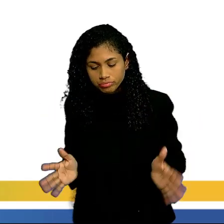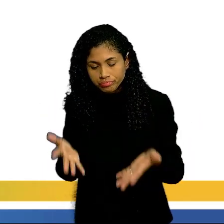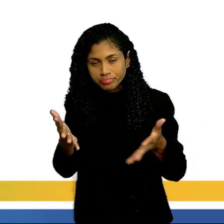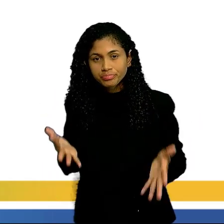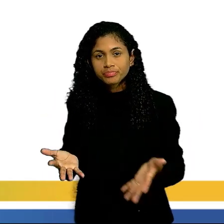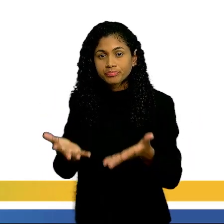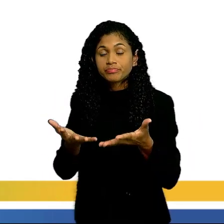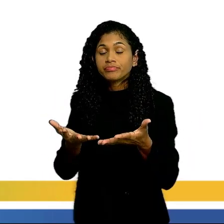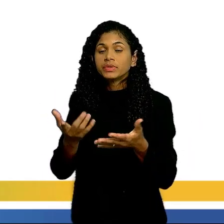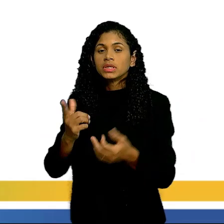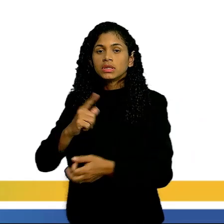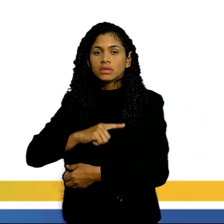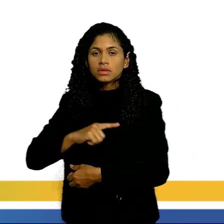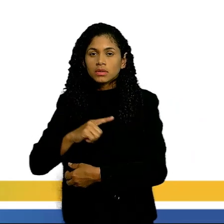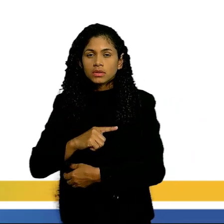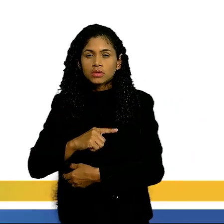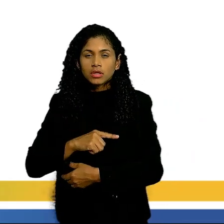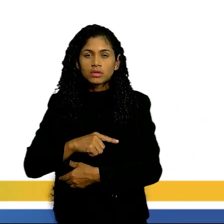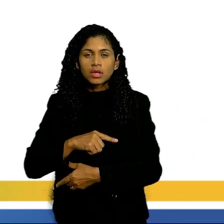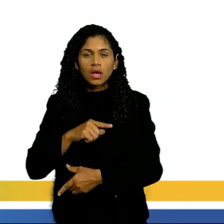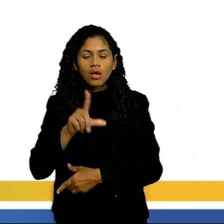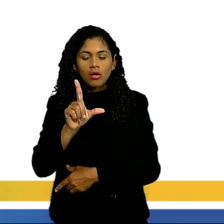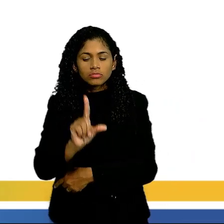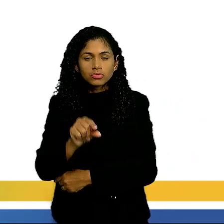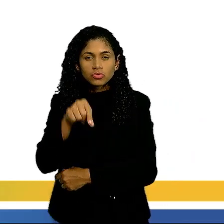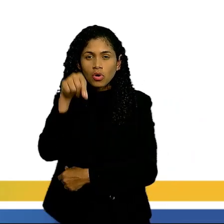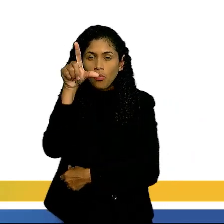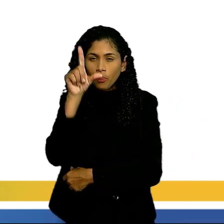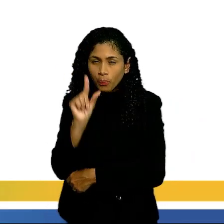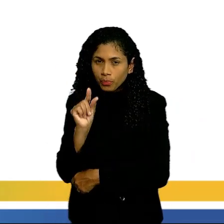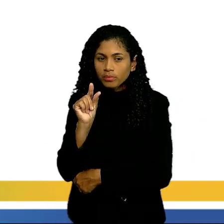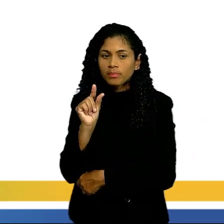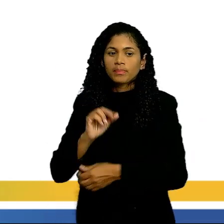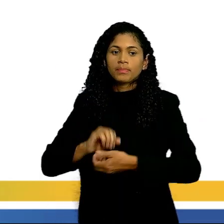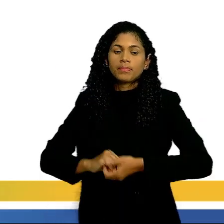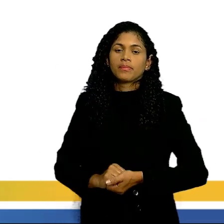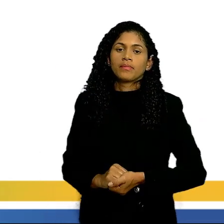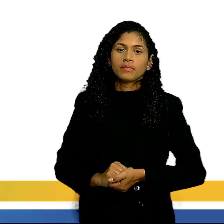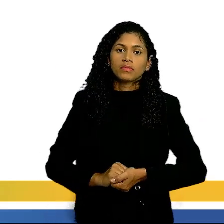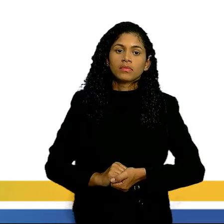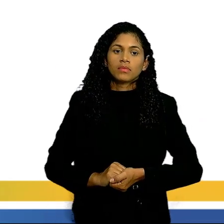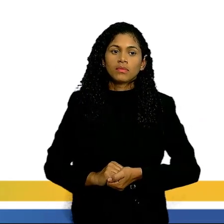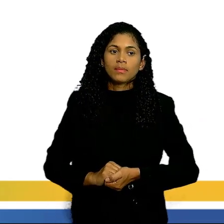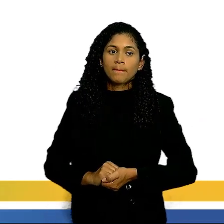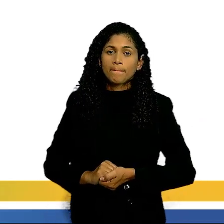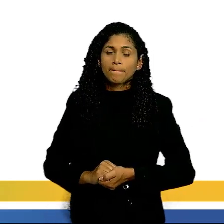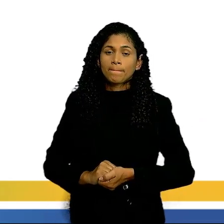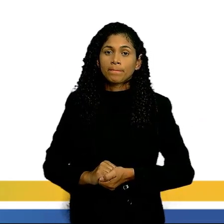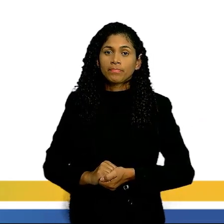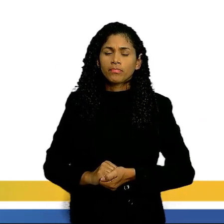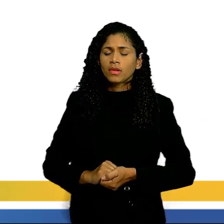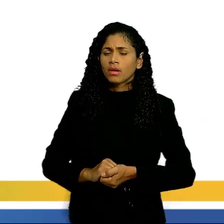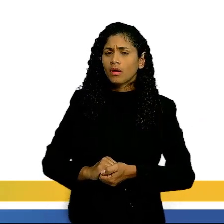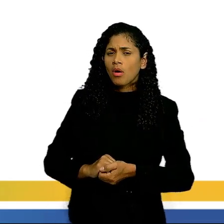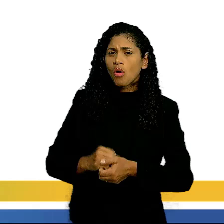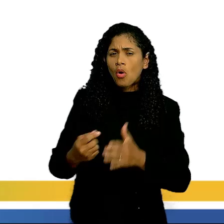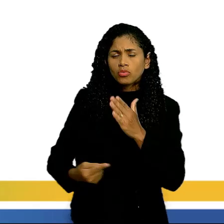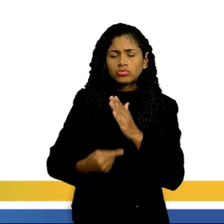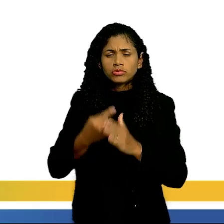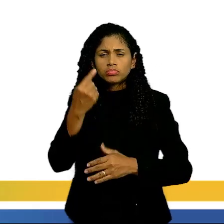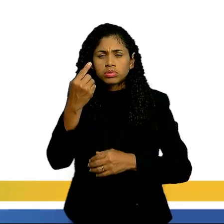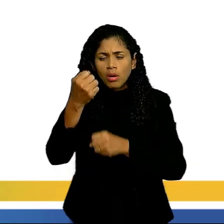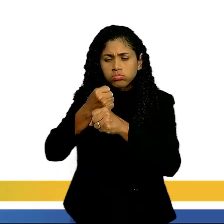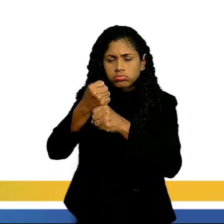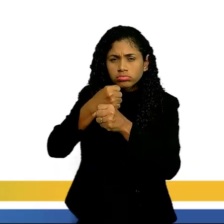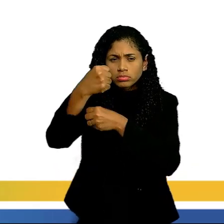Vai ser fácil, essa é uma questão assim, bem fácil de a gente identificar. Vamos lá? Nos primeiros anos do governo Vargas,